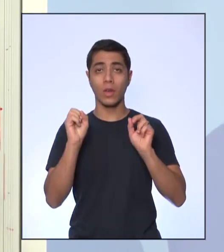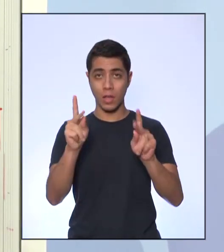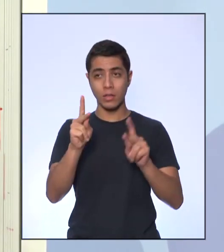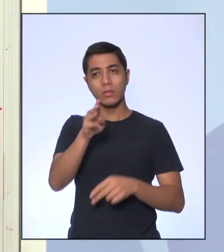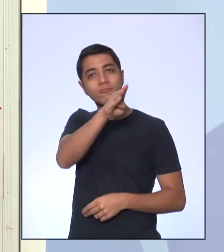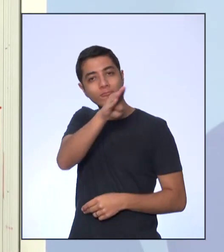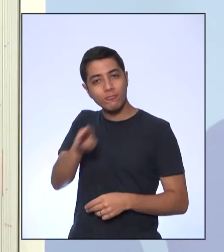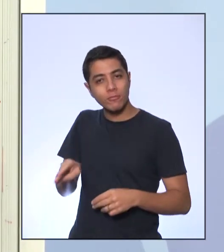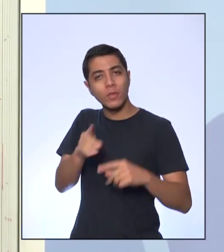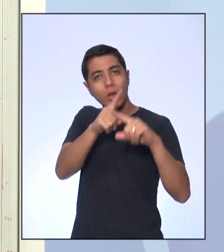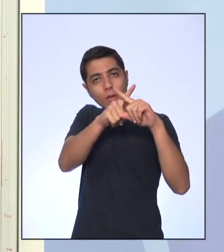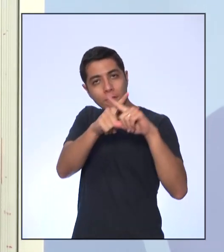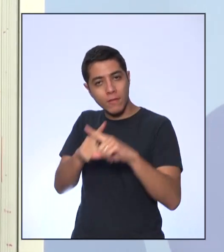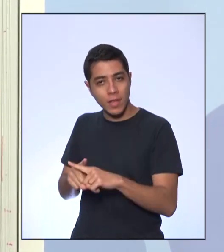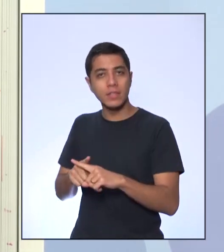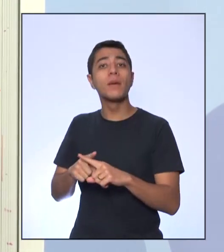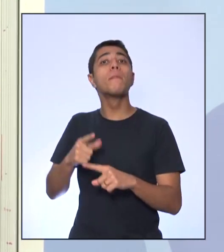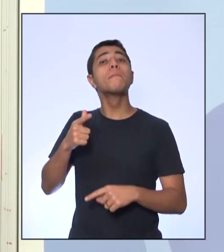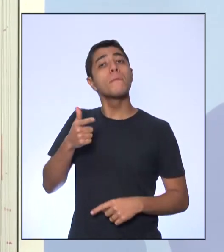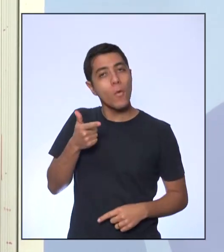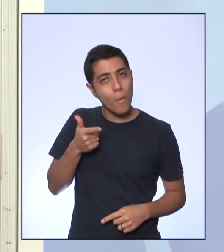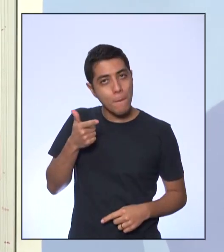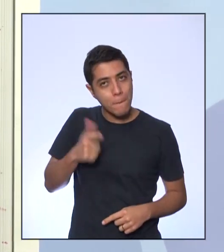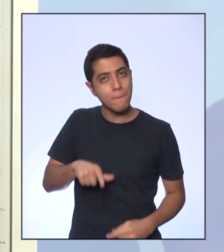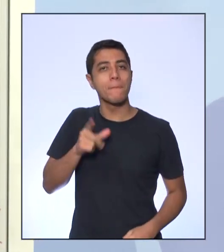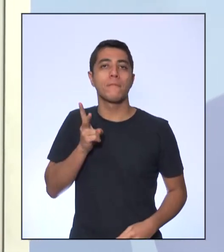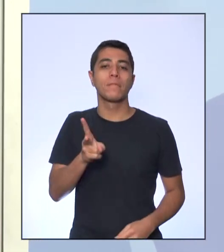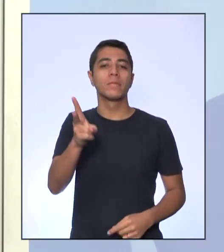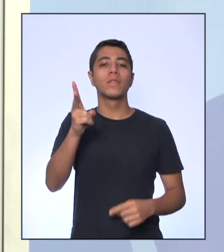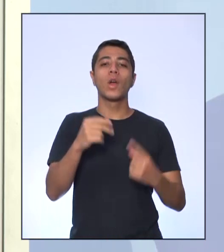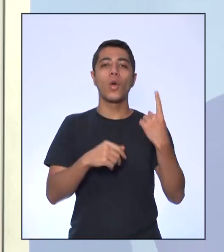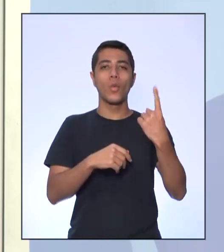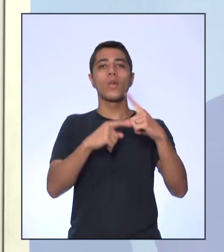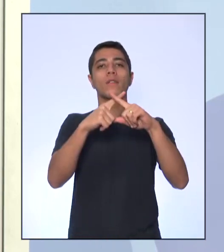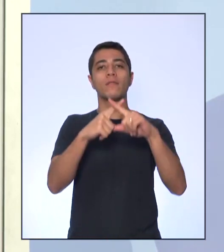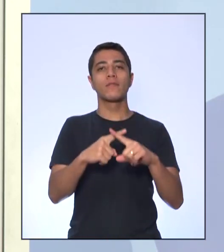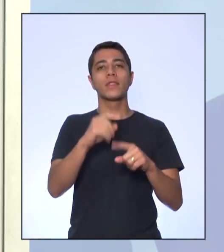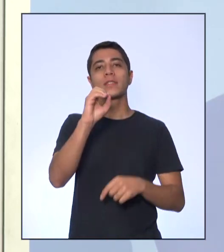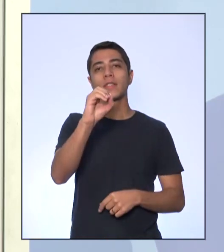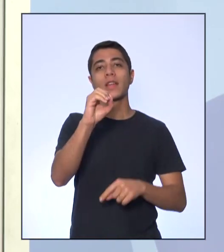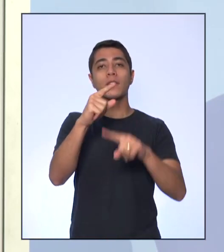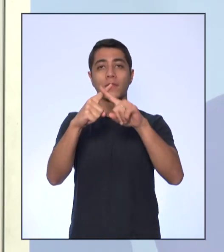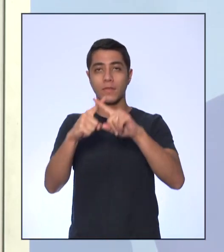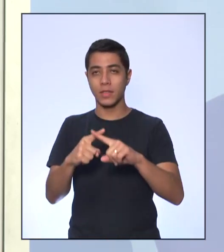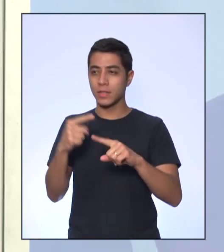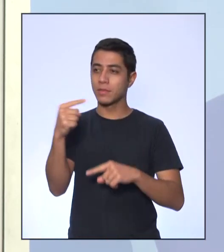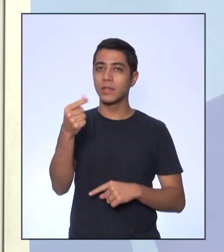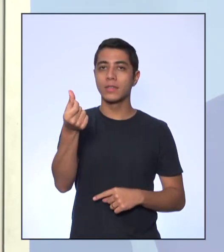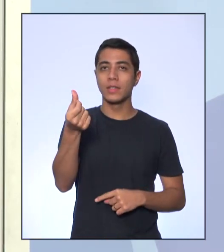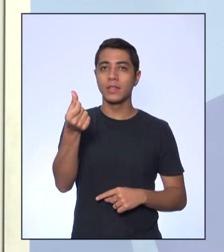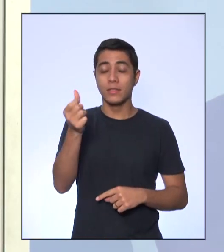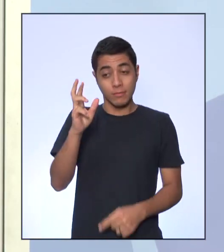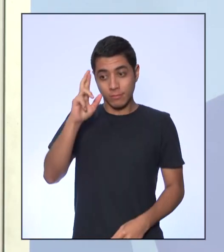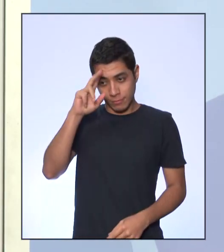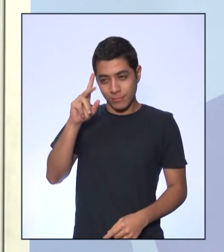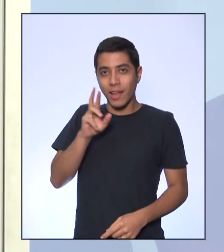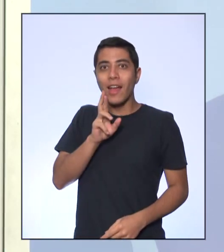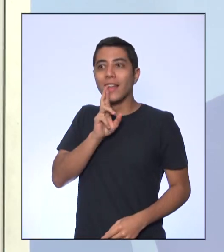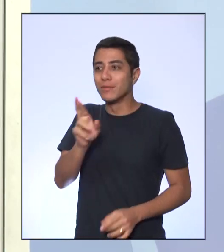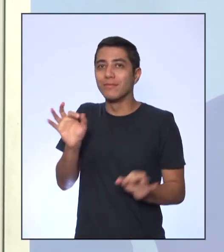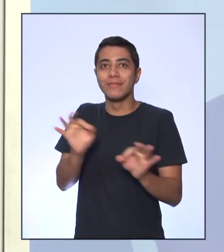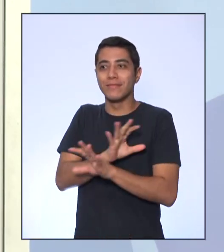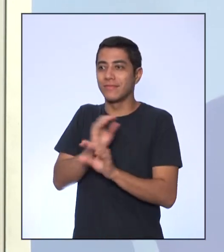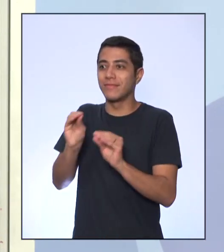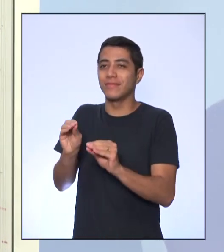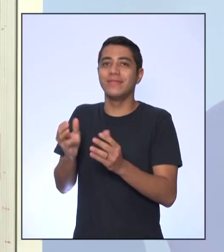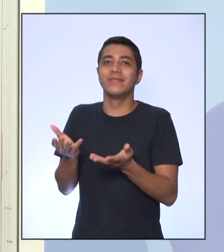aqui, ó. 1 vezes 0 vezes menos 6. Já até coloquei a resposta sem querer, mas dá 0, tá? Então, vamos fazer.